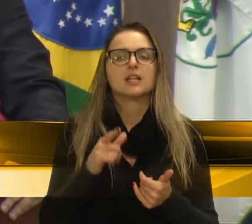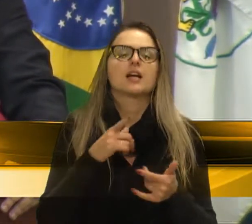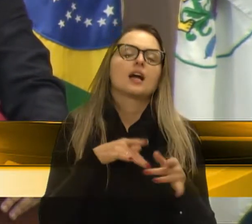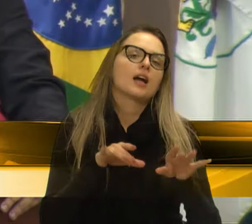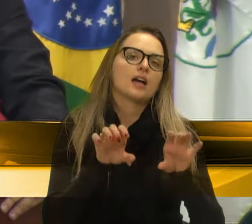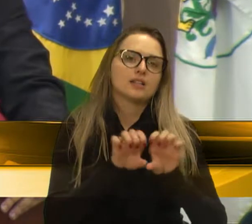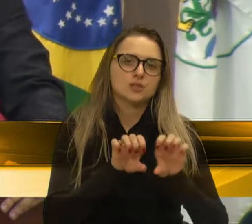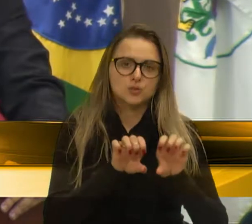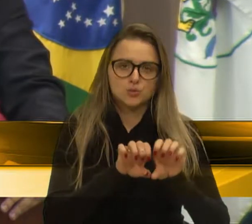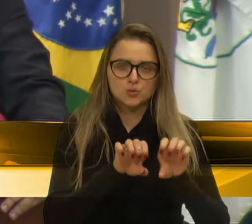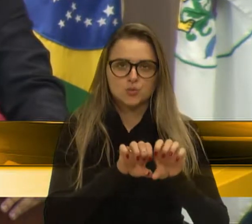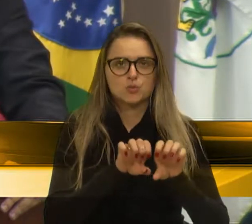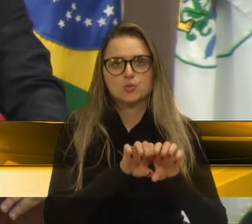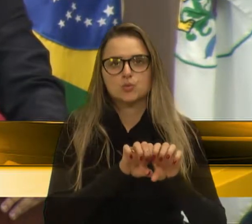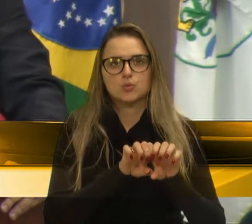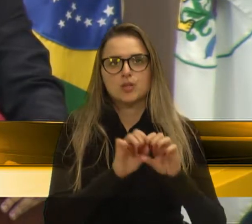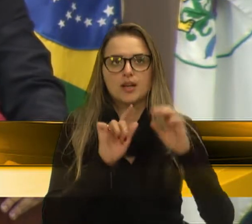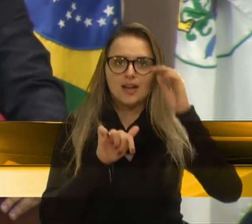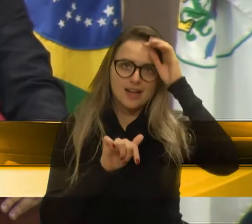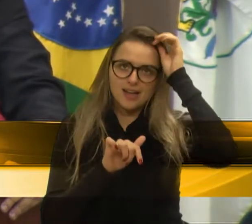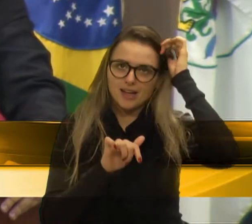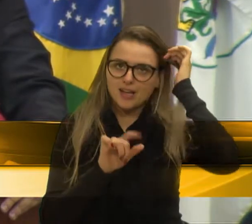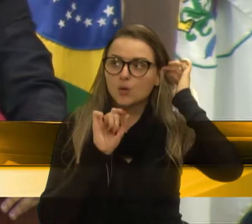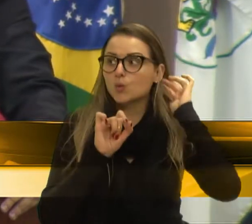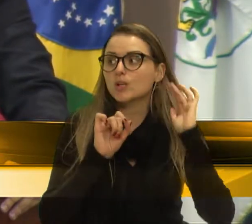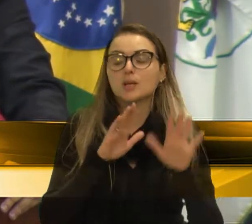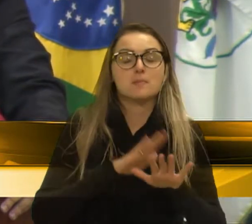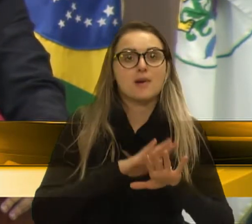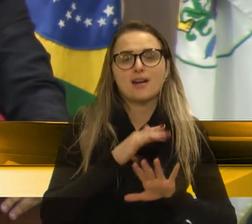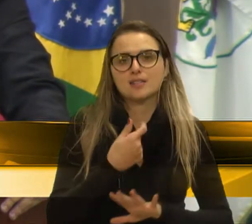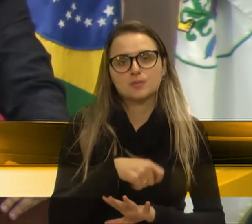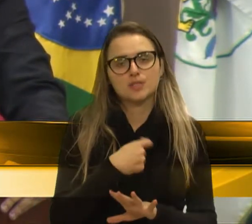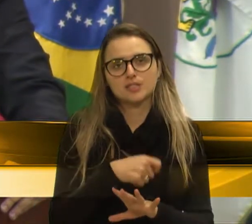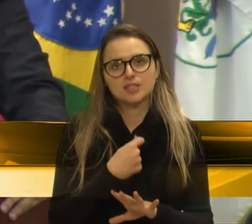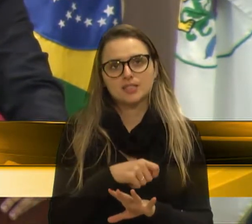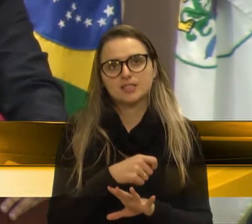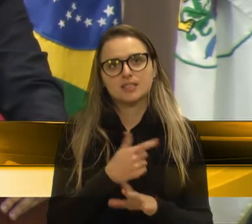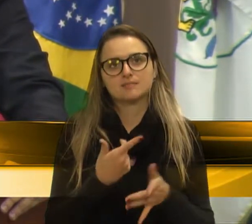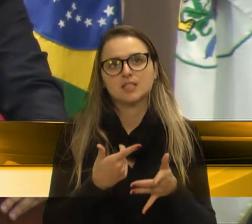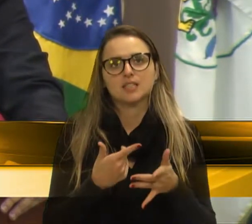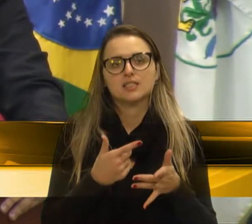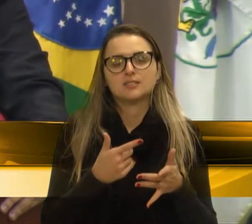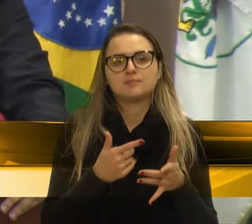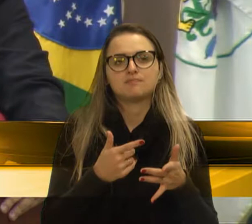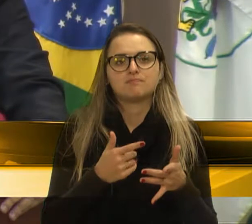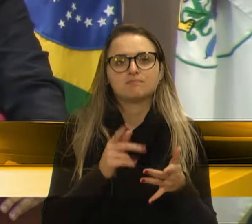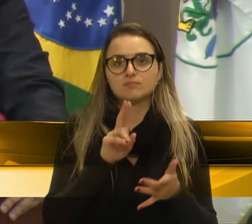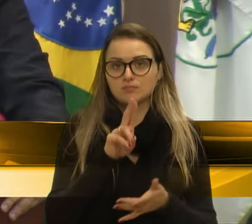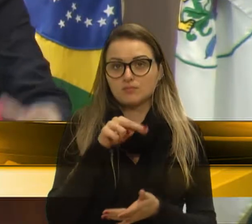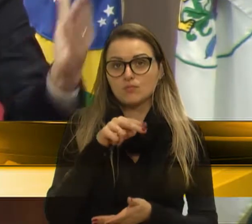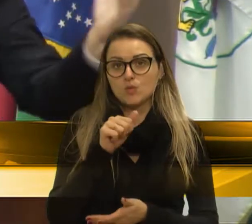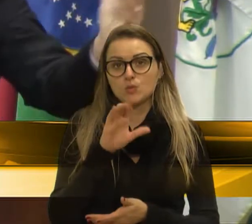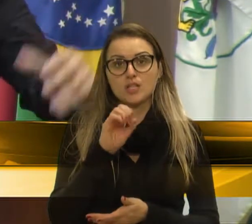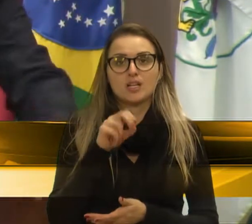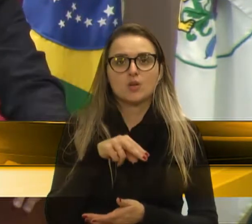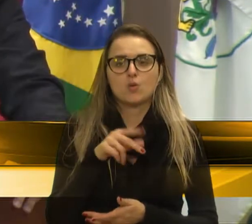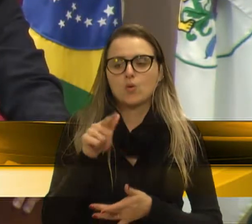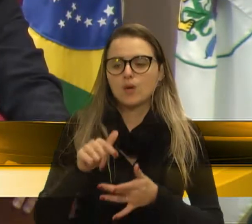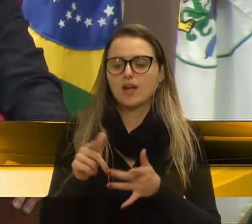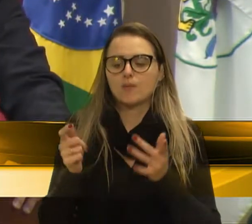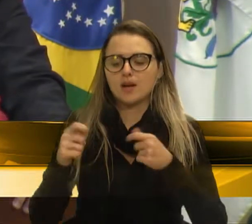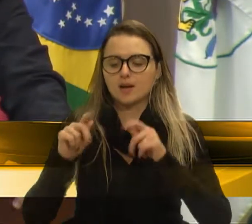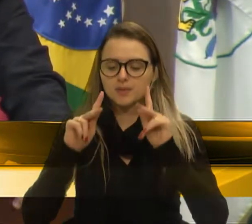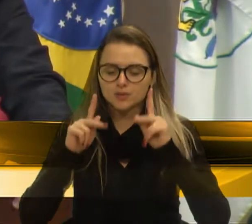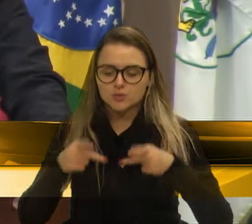estrutura é um elemento de requinte. A essência do UNACOM está na sua capacidade humana, assim como do